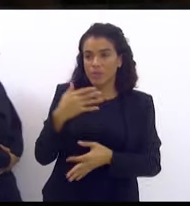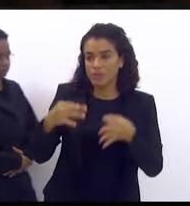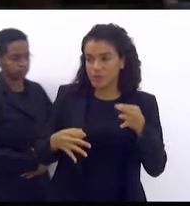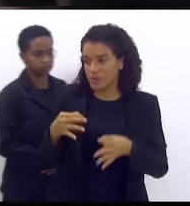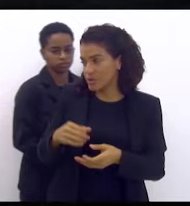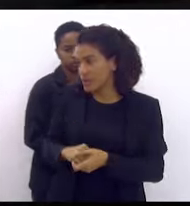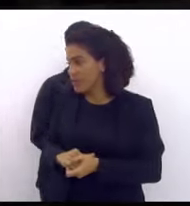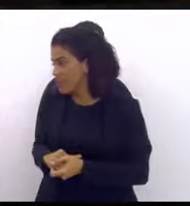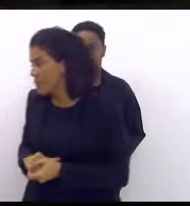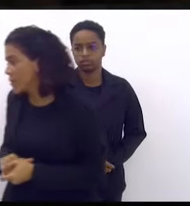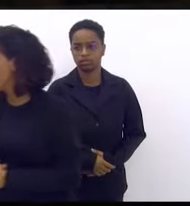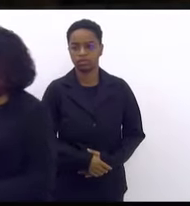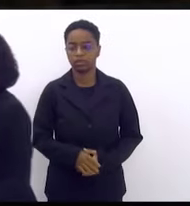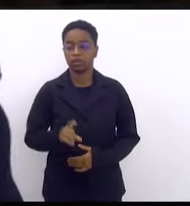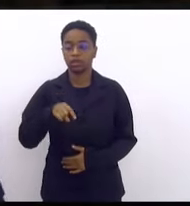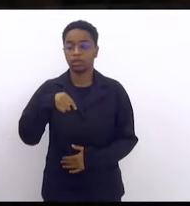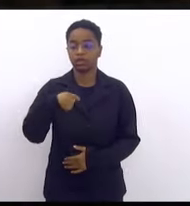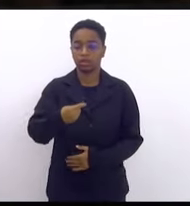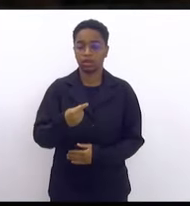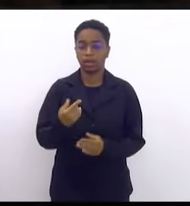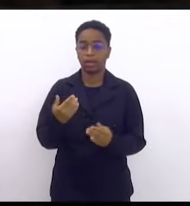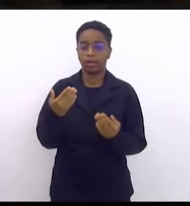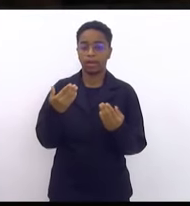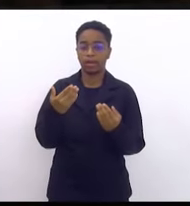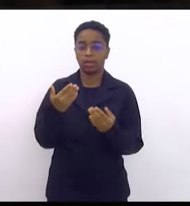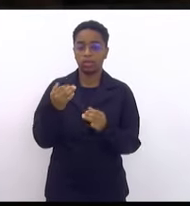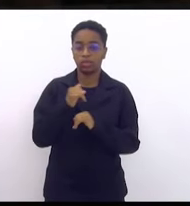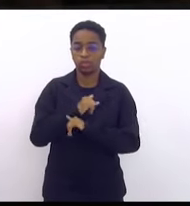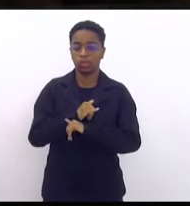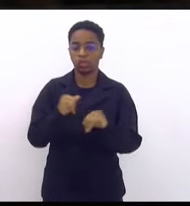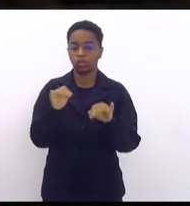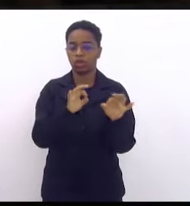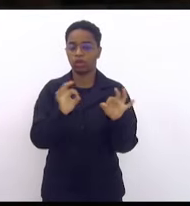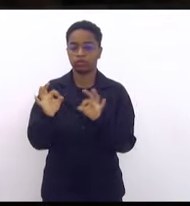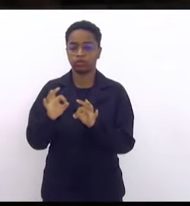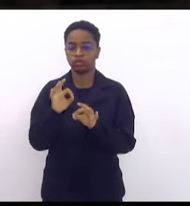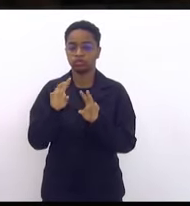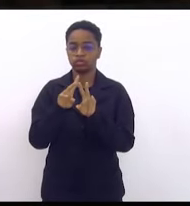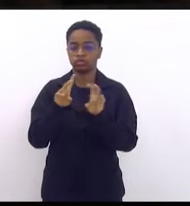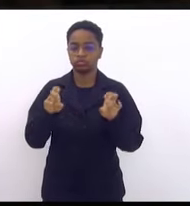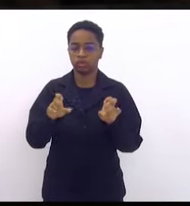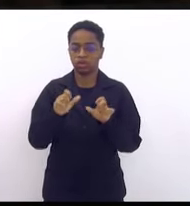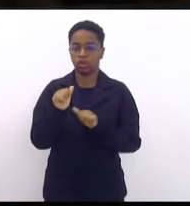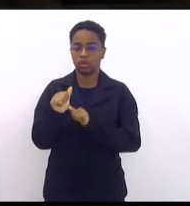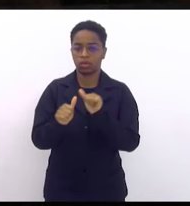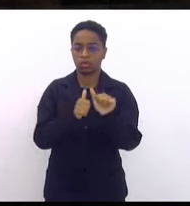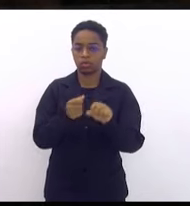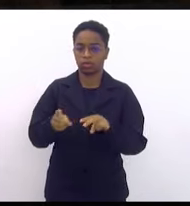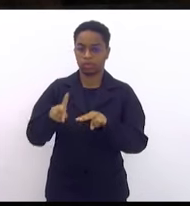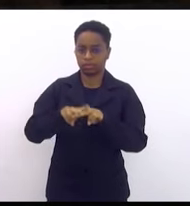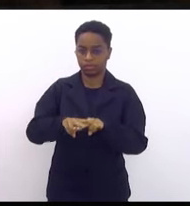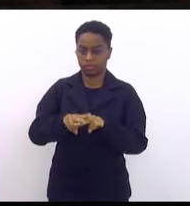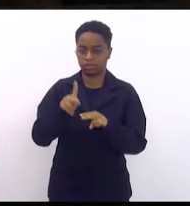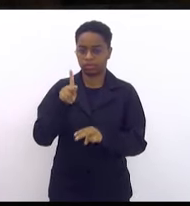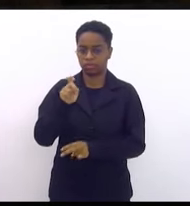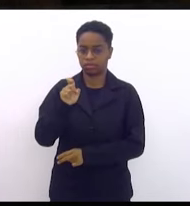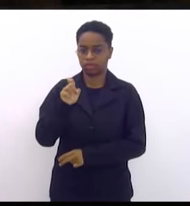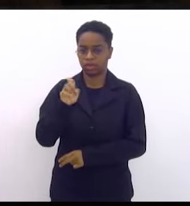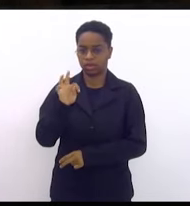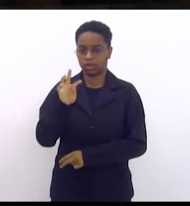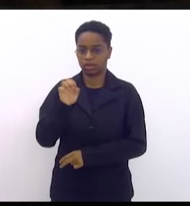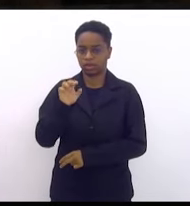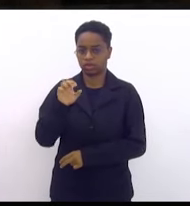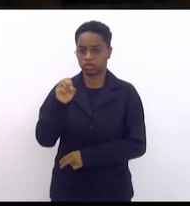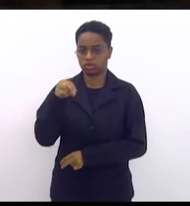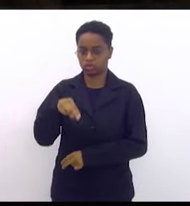justiça, após a pasta não ter sido comunicada da conversão da prisão de Petersen. Já